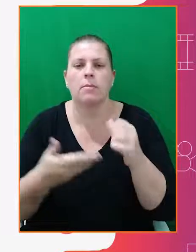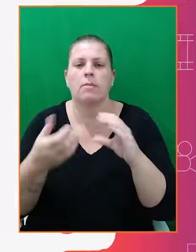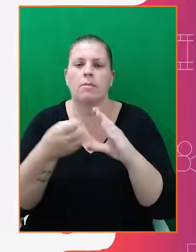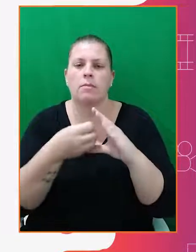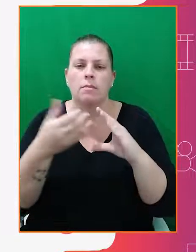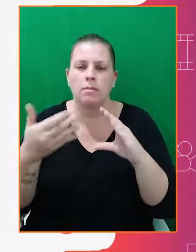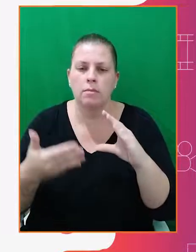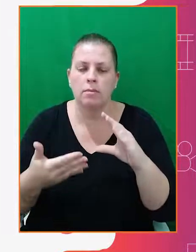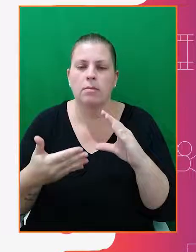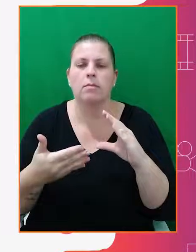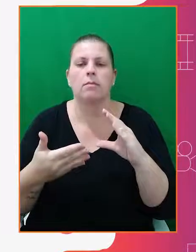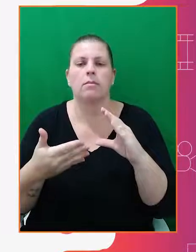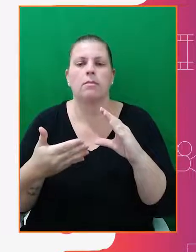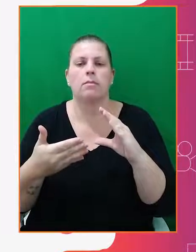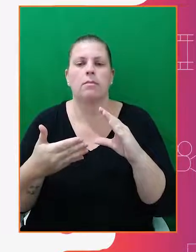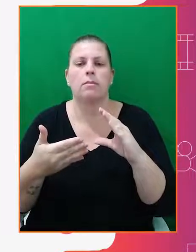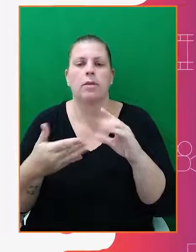elementos